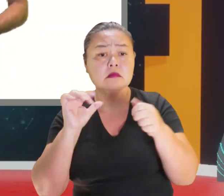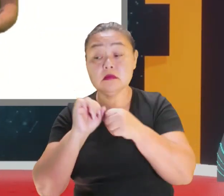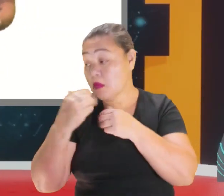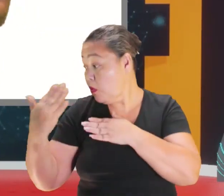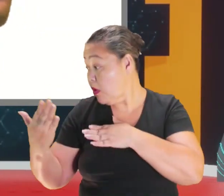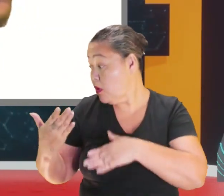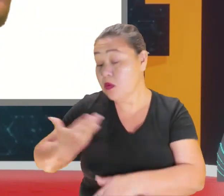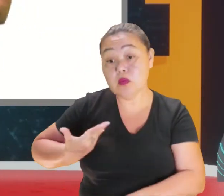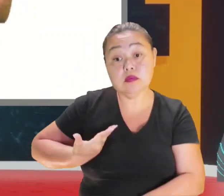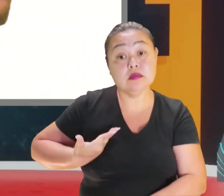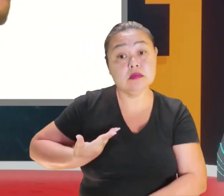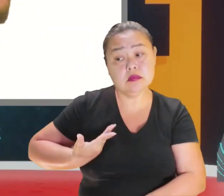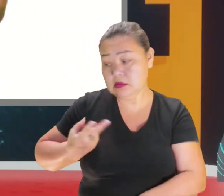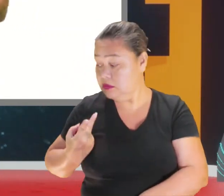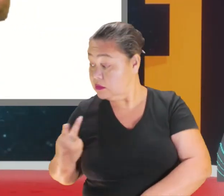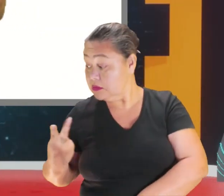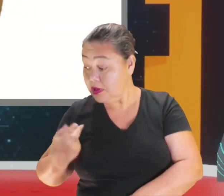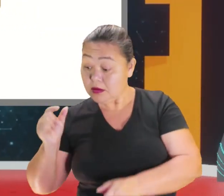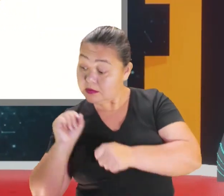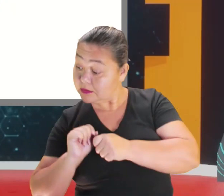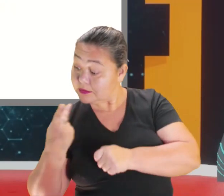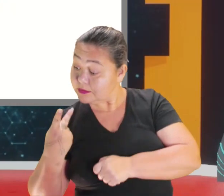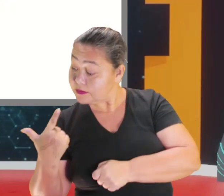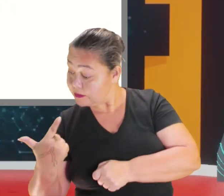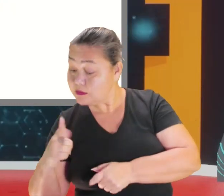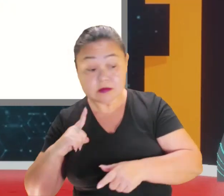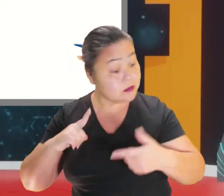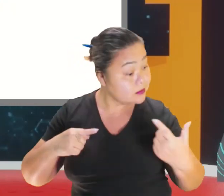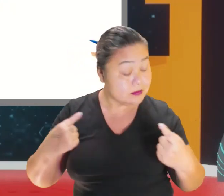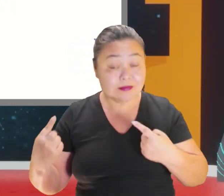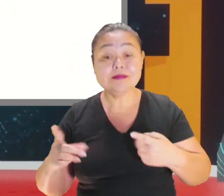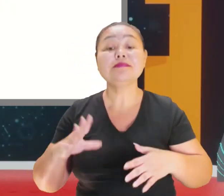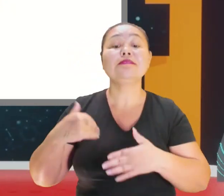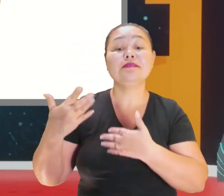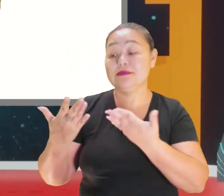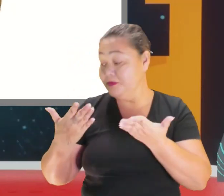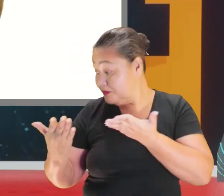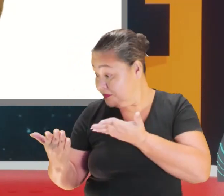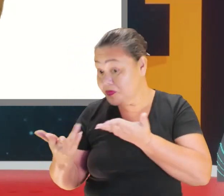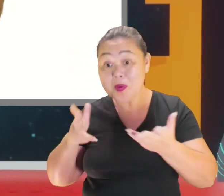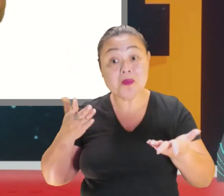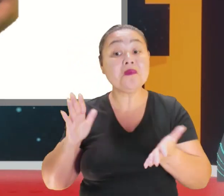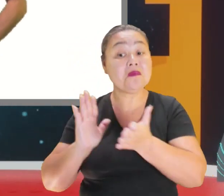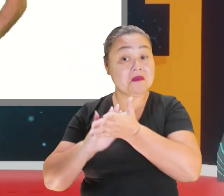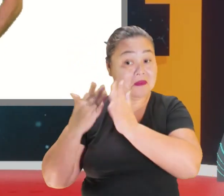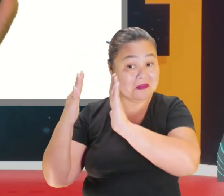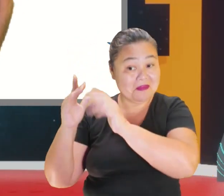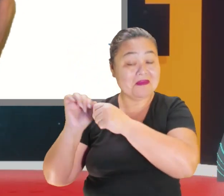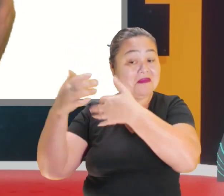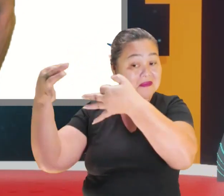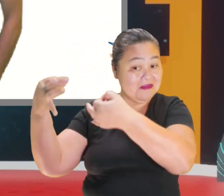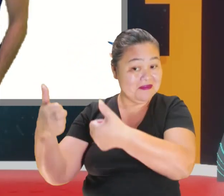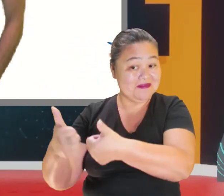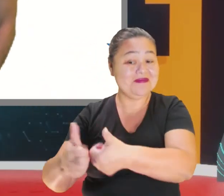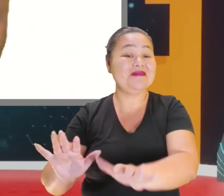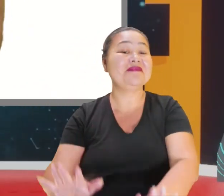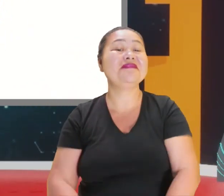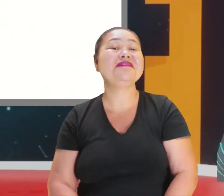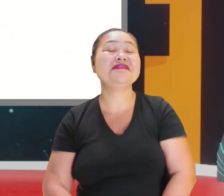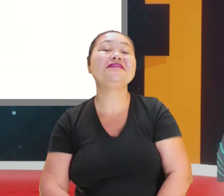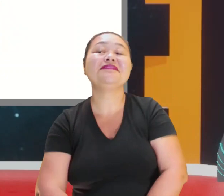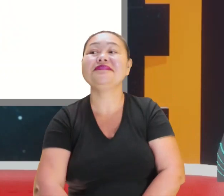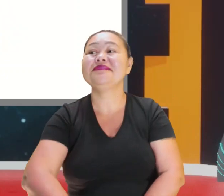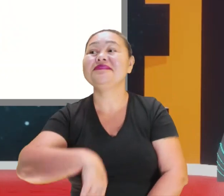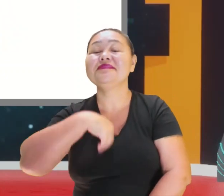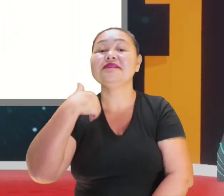colega. Isso, olha vai com o colega. Aqui, eu fiz com 2, tu fez, eu fiz. Deu igual, parabéns. Deu igual. Perfeito. Isso mesmo, tá